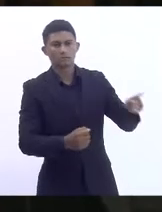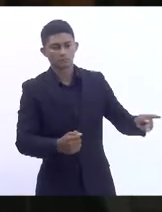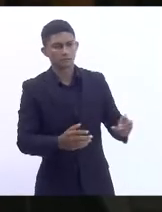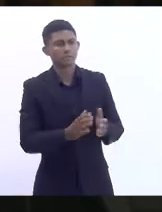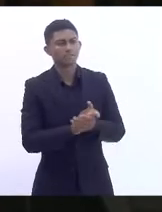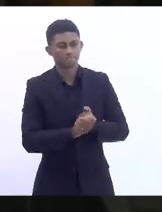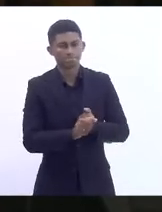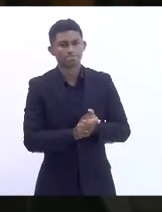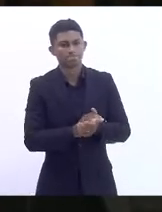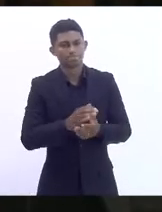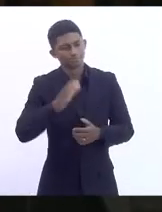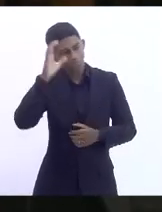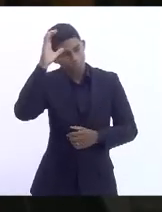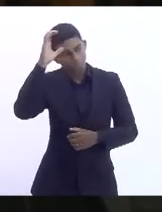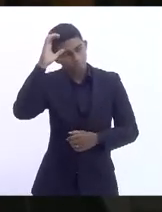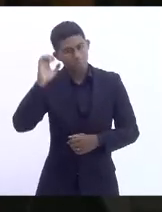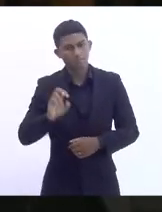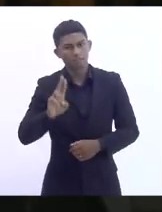deputada Tia Ju,